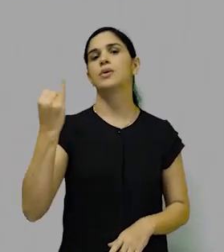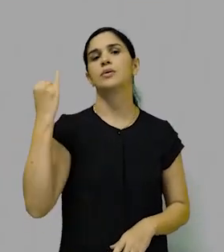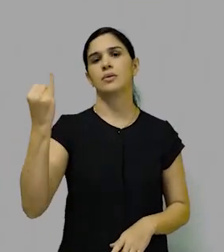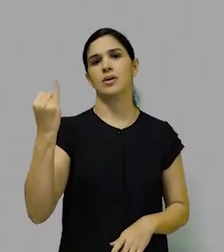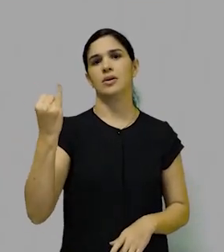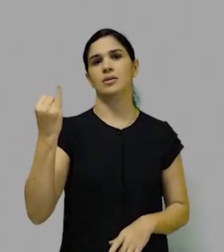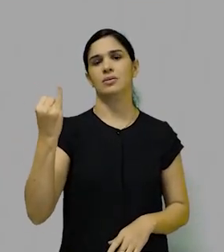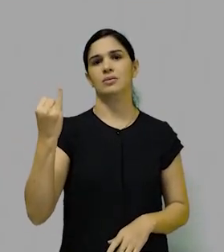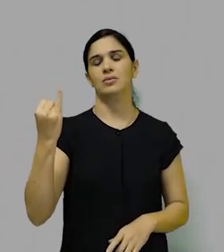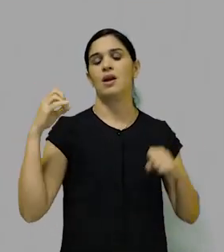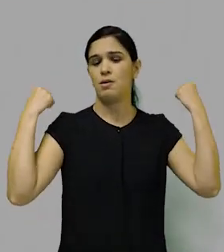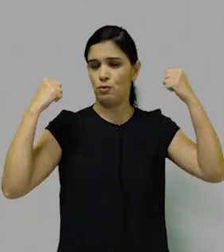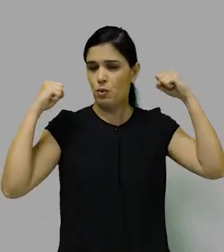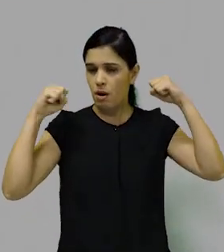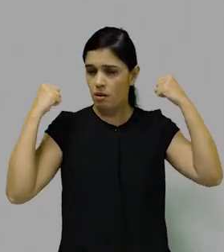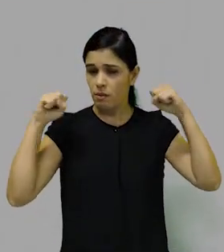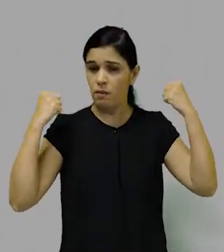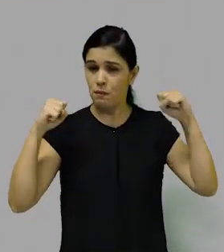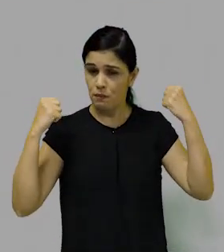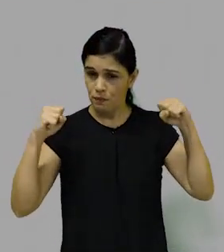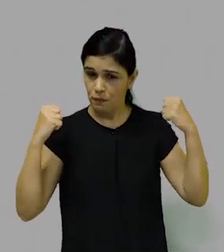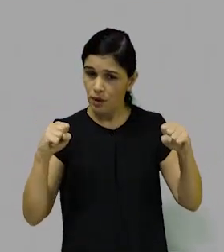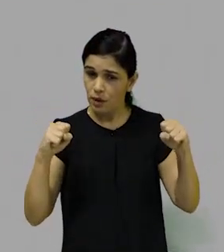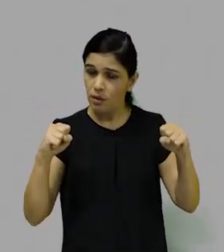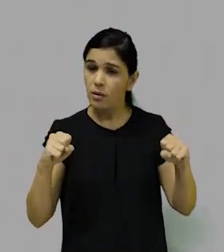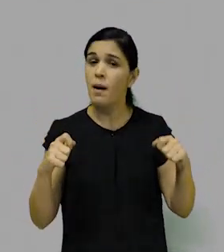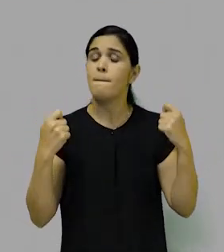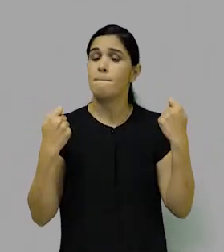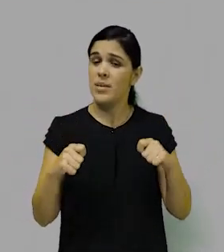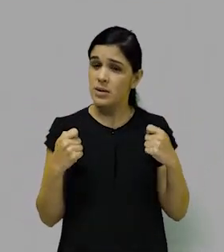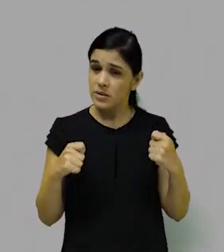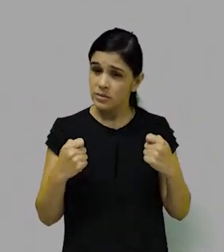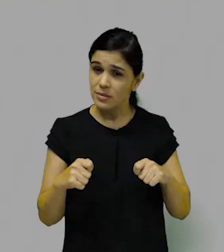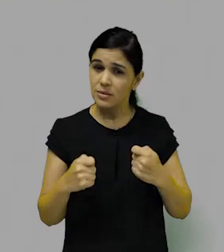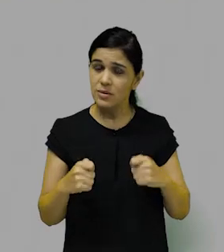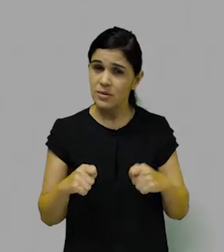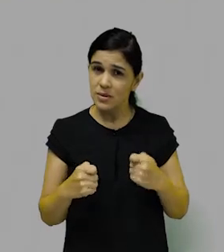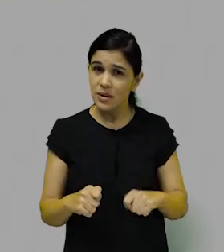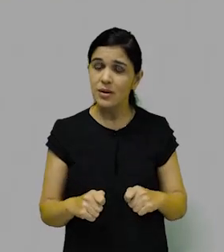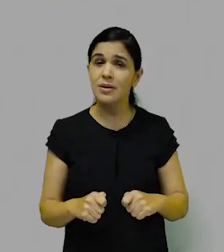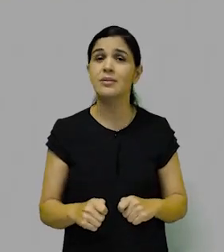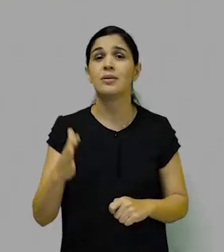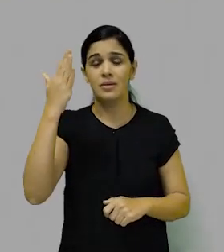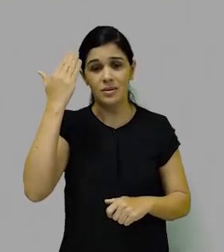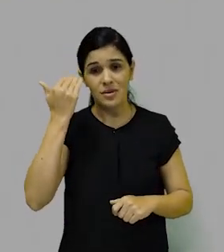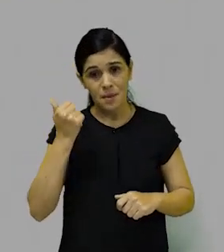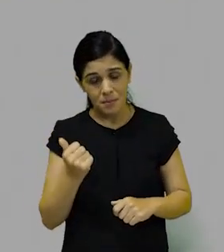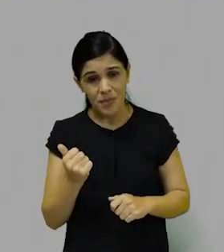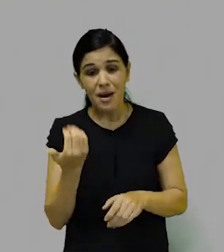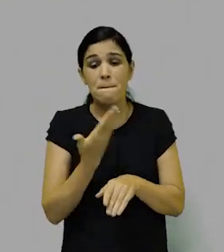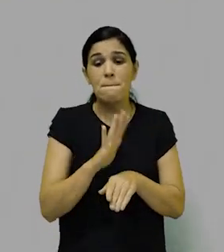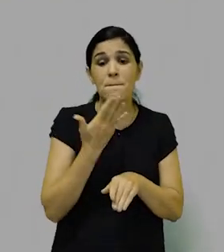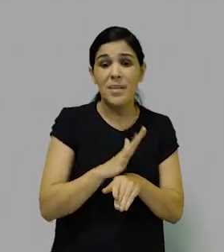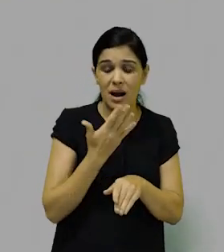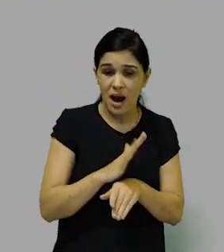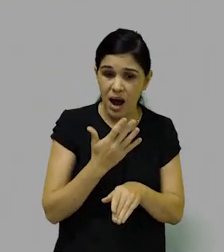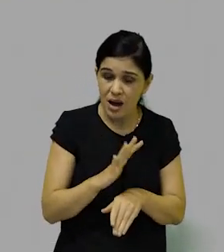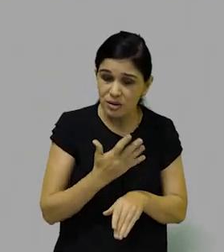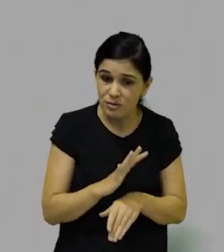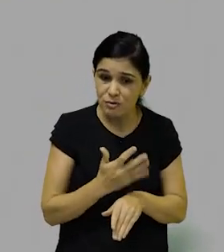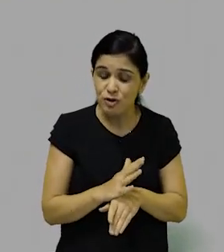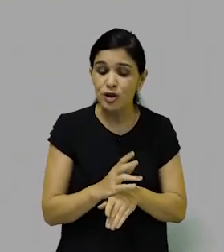hipotermia. Anemia, se eu não faço a ingestão adequada de todos aqueles macronutrientes, no caso aqui, por exemplo,